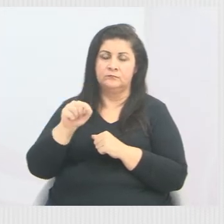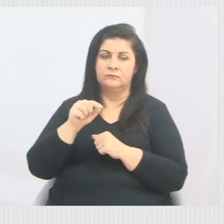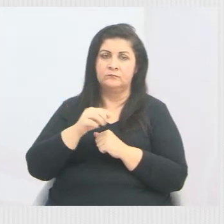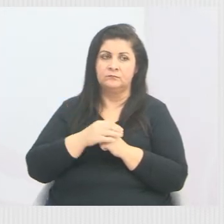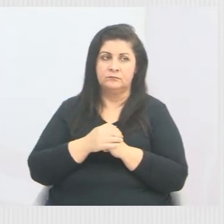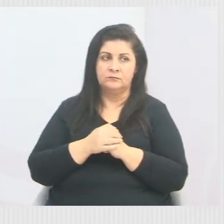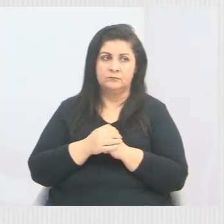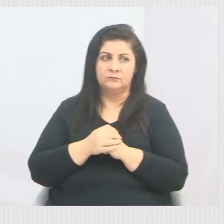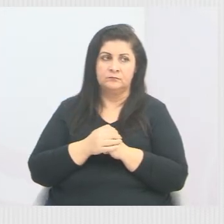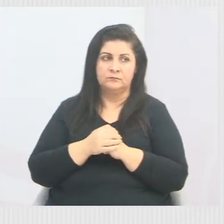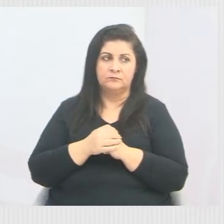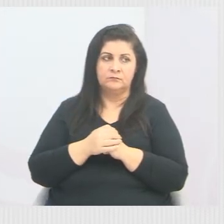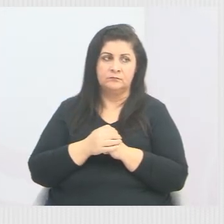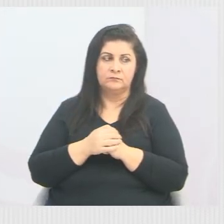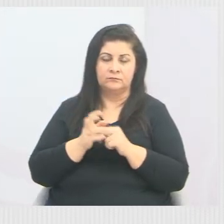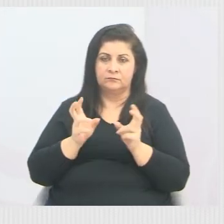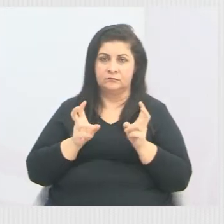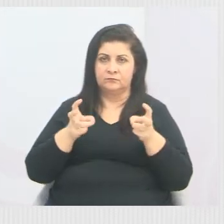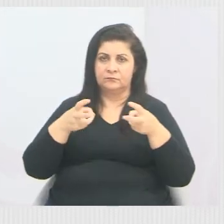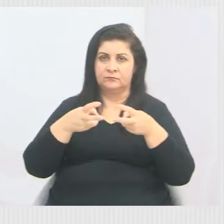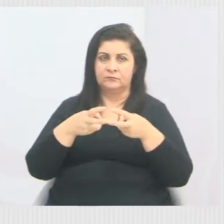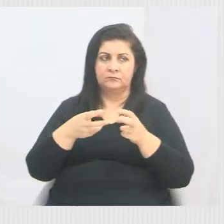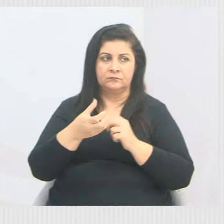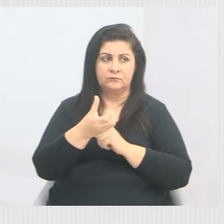51.121.442. A Câmara trouxe